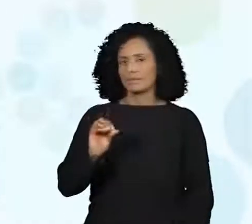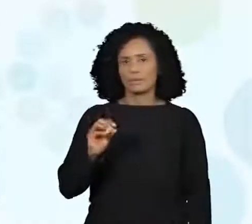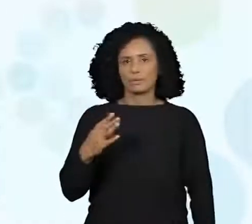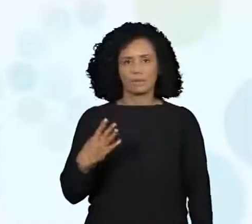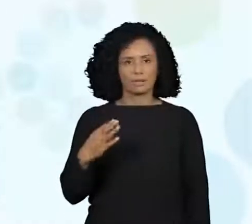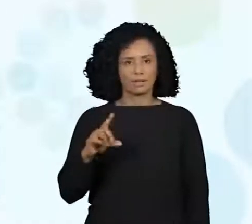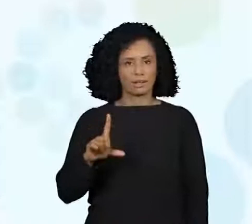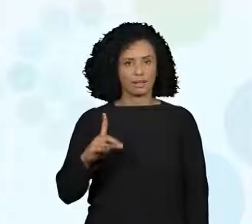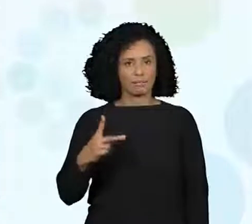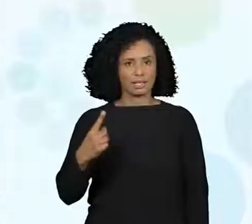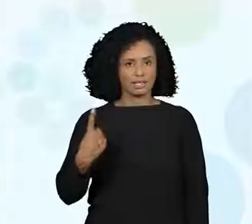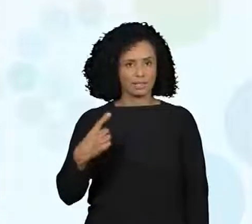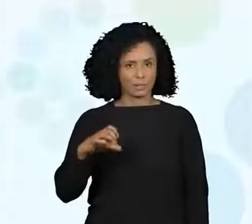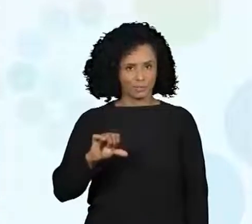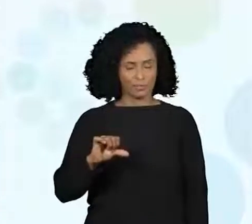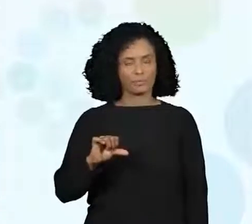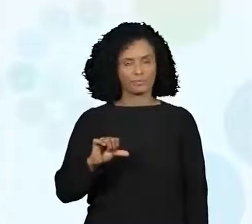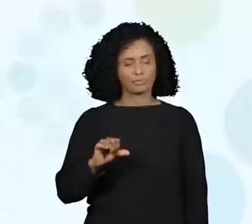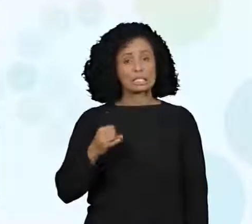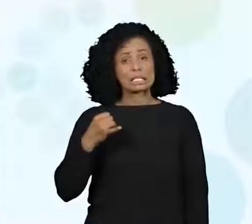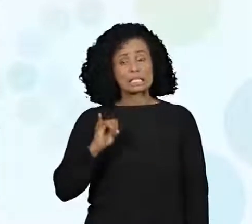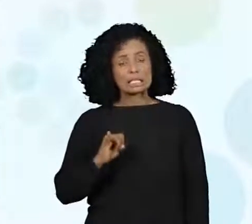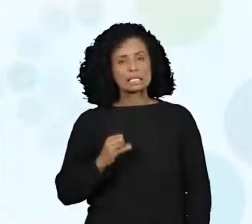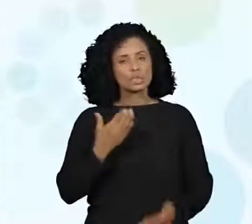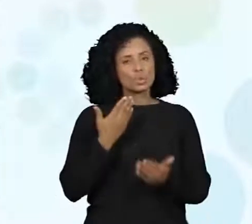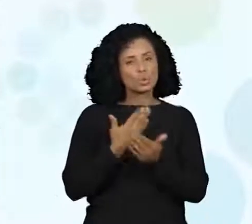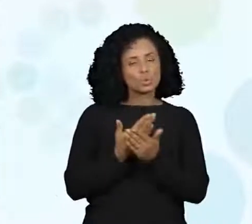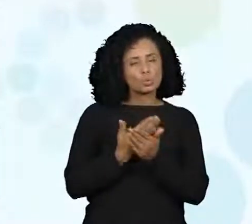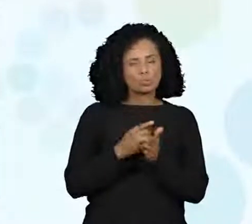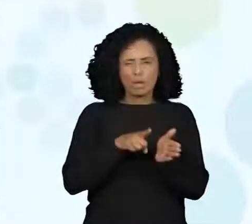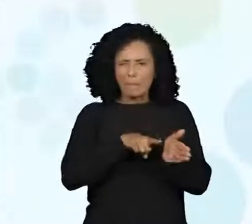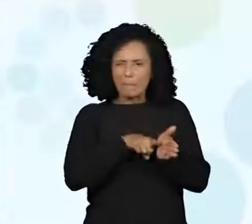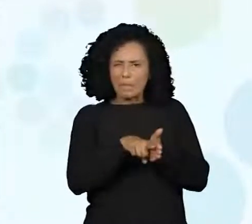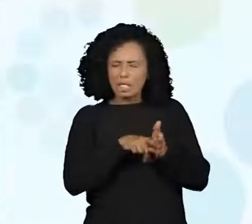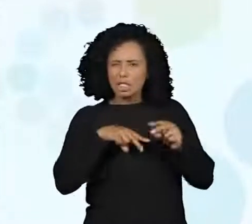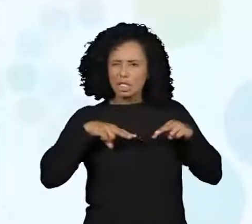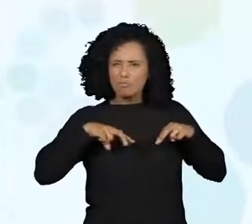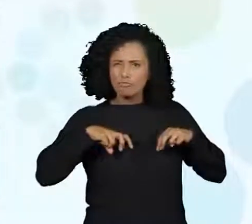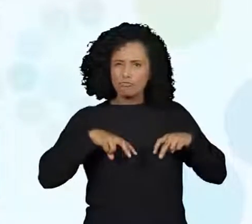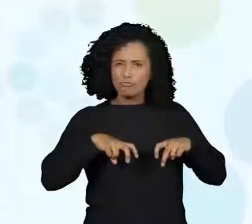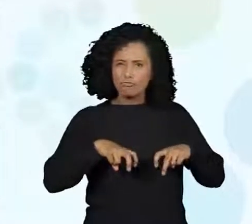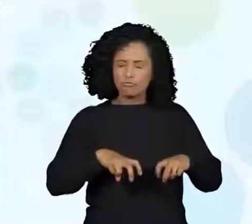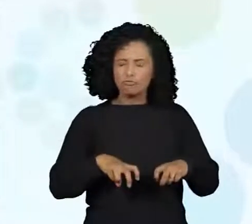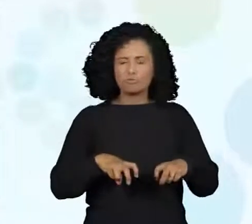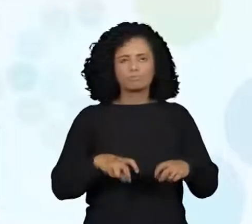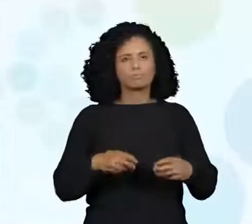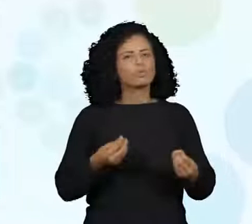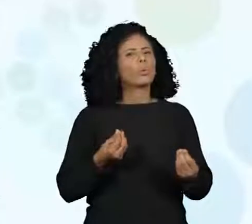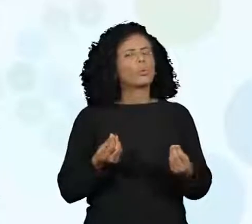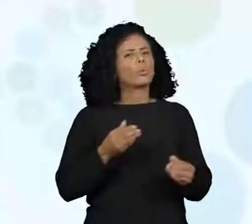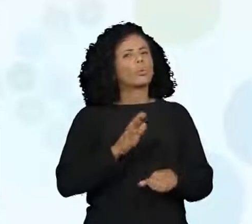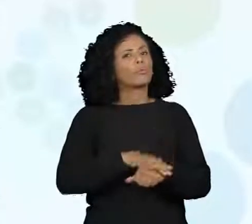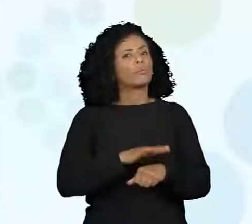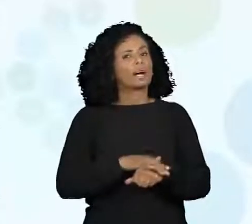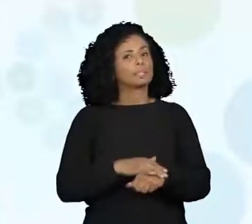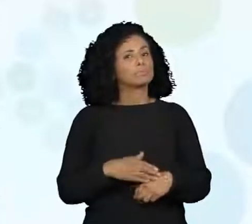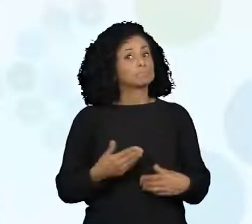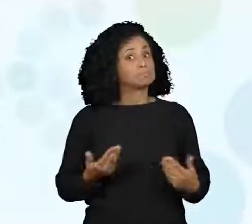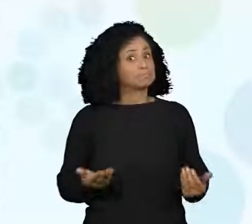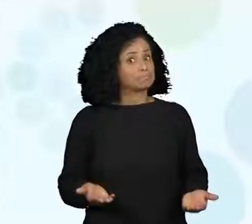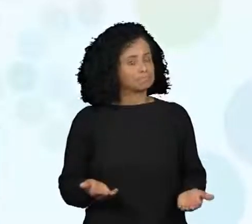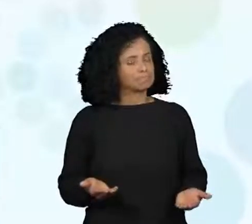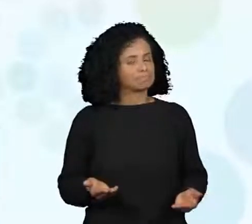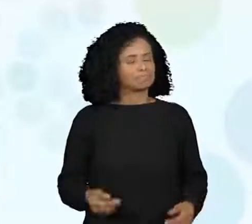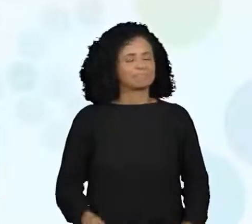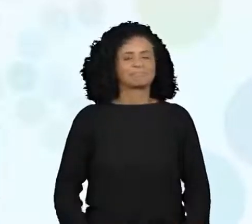EF04LP19. E se você quiser aprofundar a respeito do tema de hoje, a respeito do que iremos